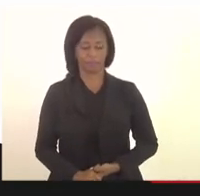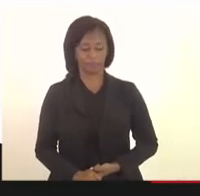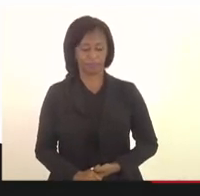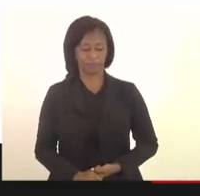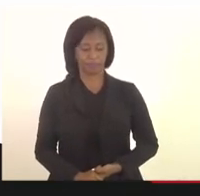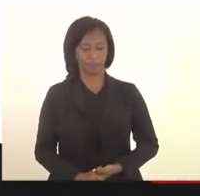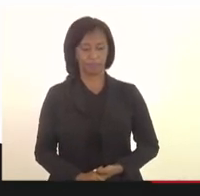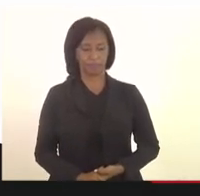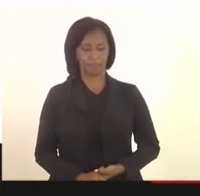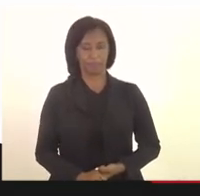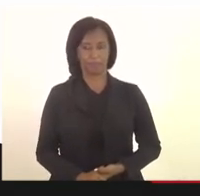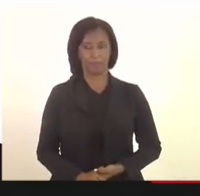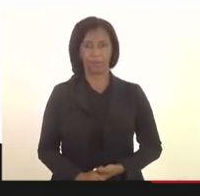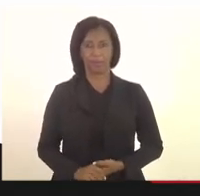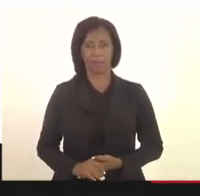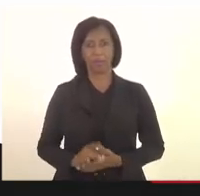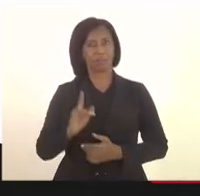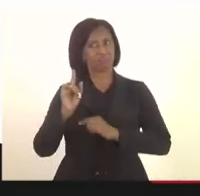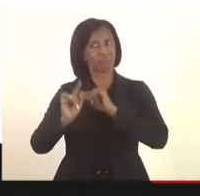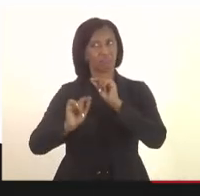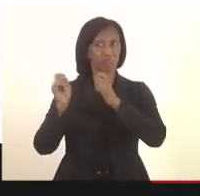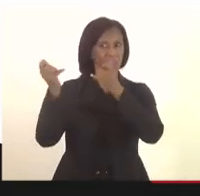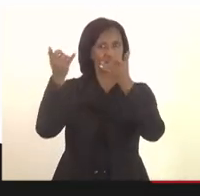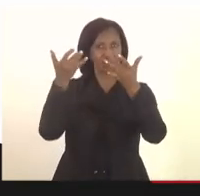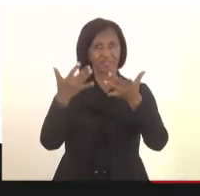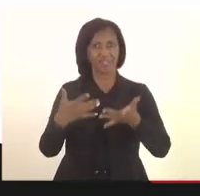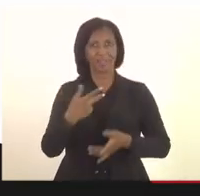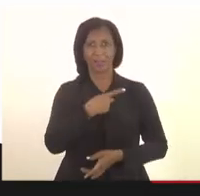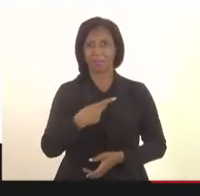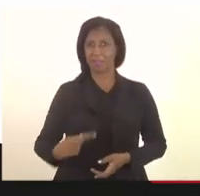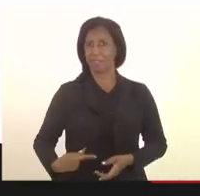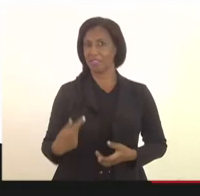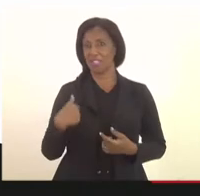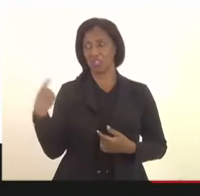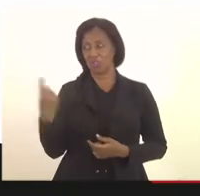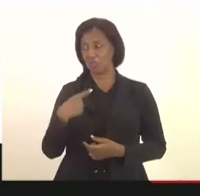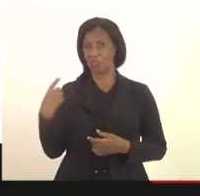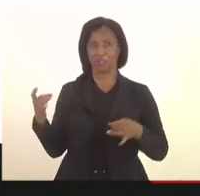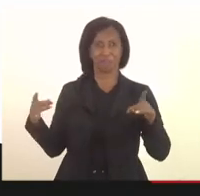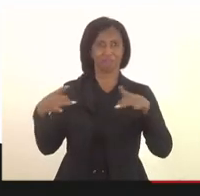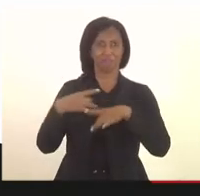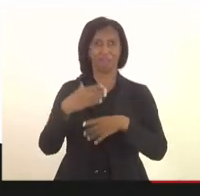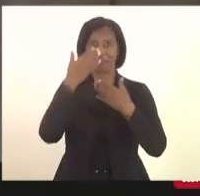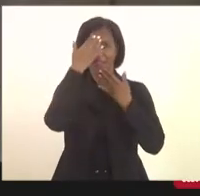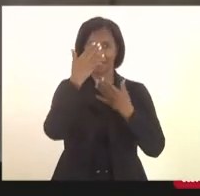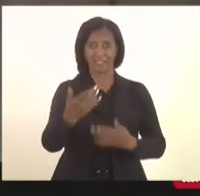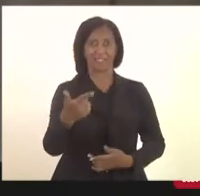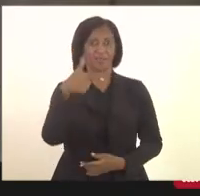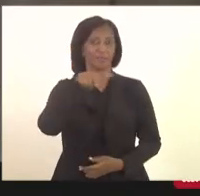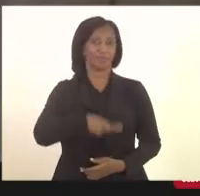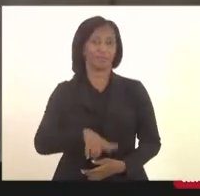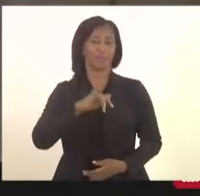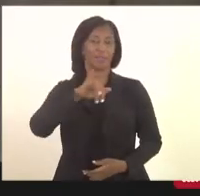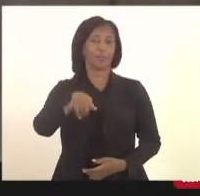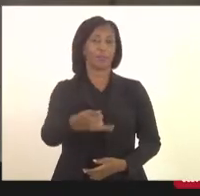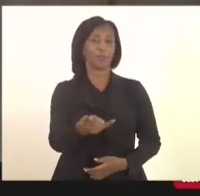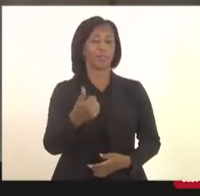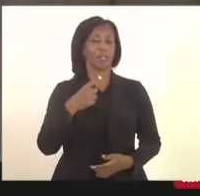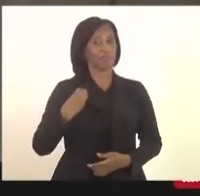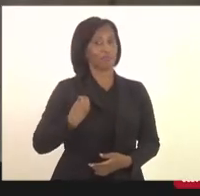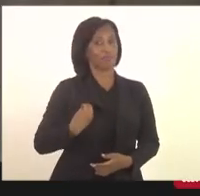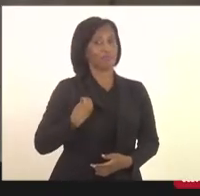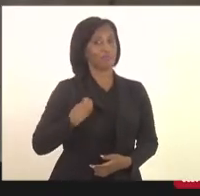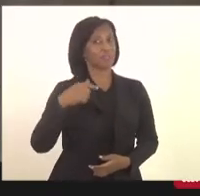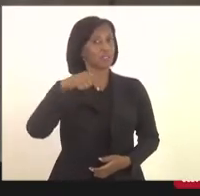E acho que o que a gente tinha para explicar isso, presidente, estamos aqui à disposição, agradecemos mais uma vez pela oportunidade de estar aqui